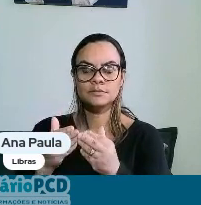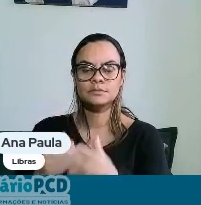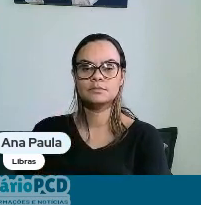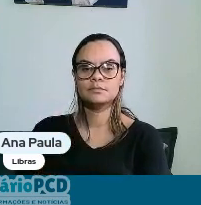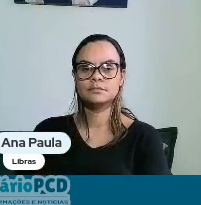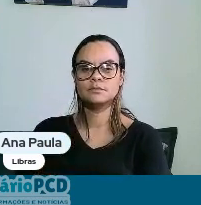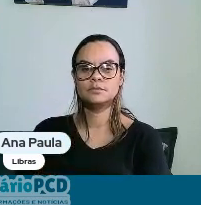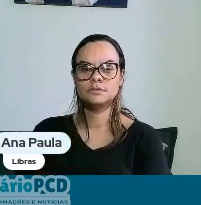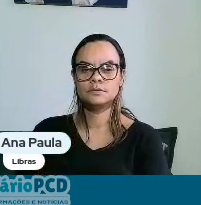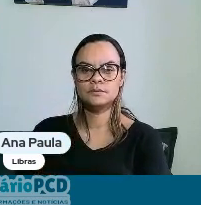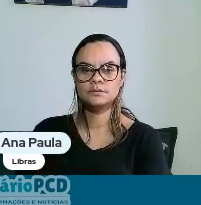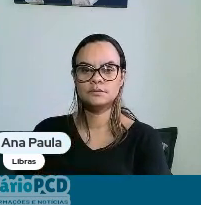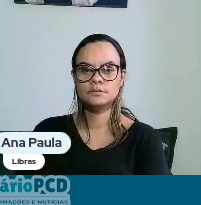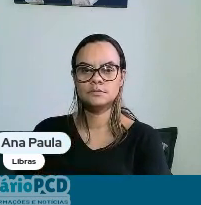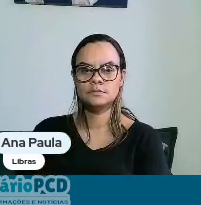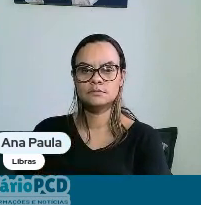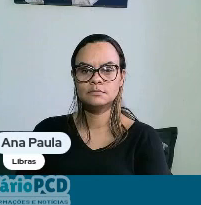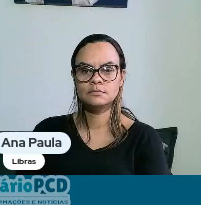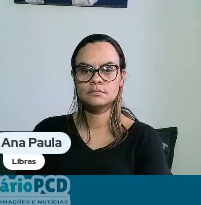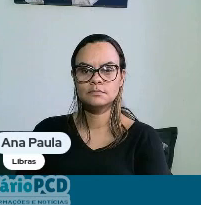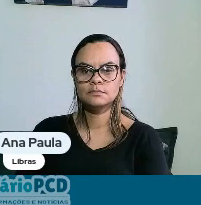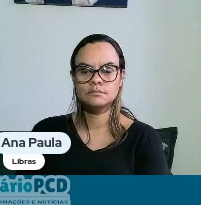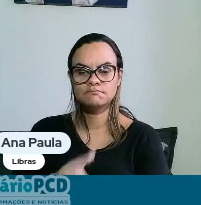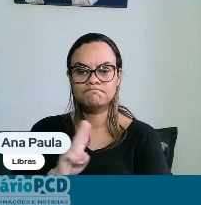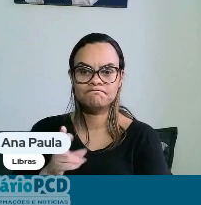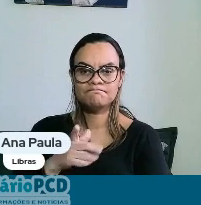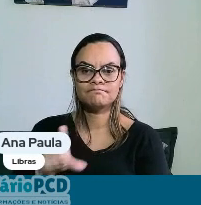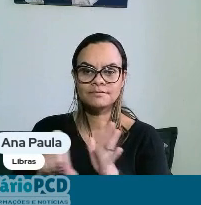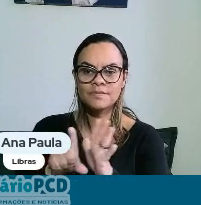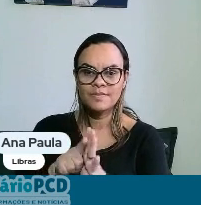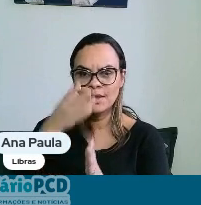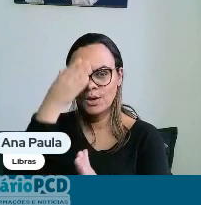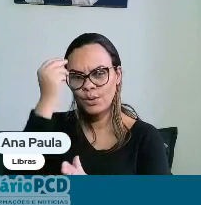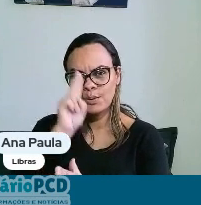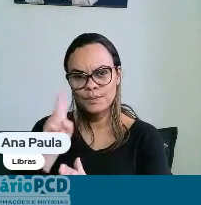foi conhecido, o Sarney denominou de